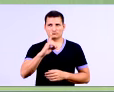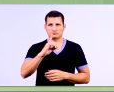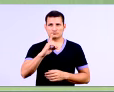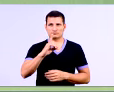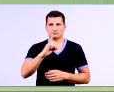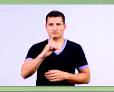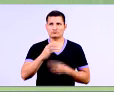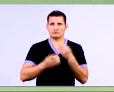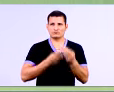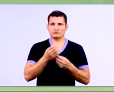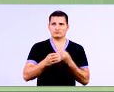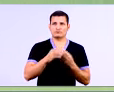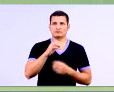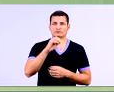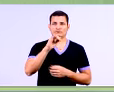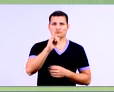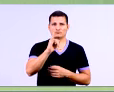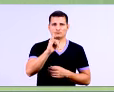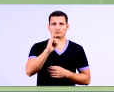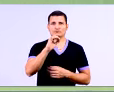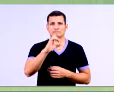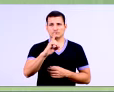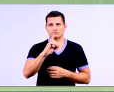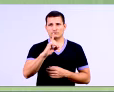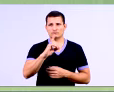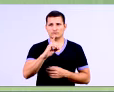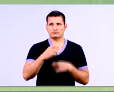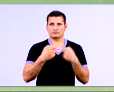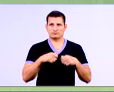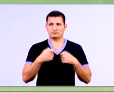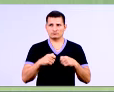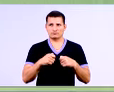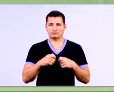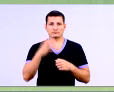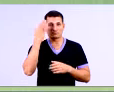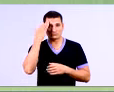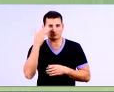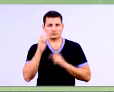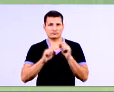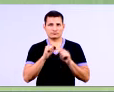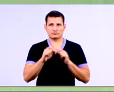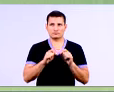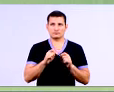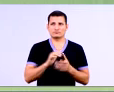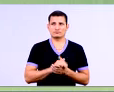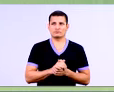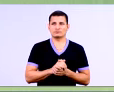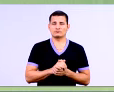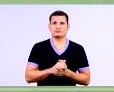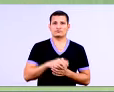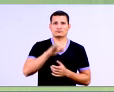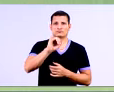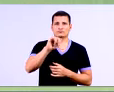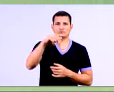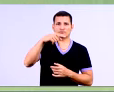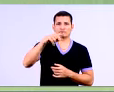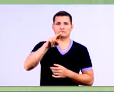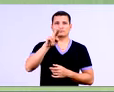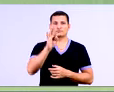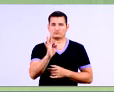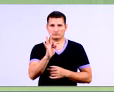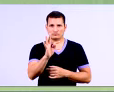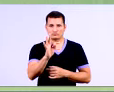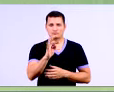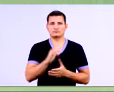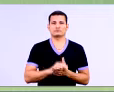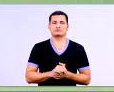Como assim identificação? Eu preciso definir o que é um elemento do tipo input, eu preciso definir o que é o